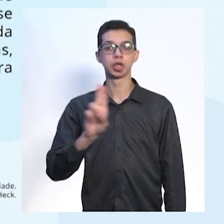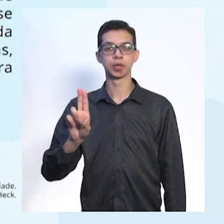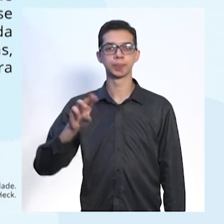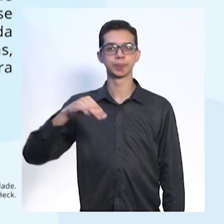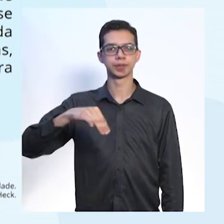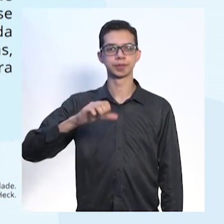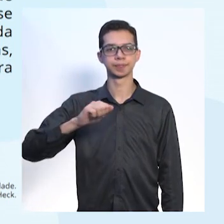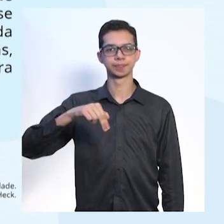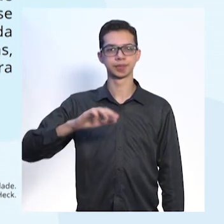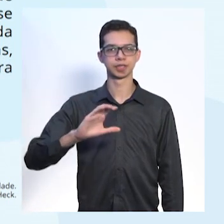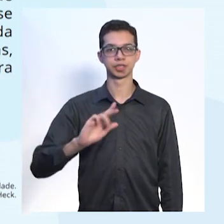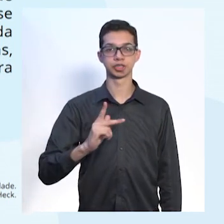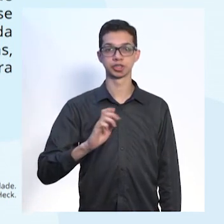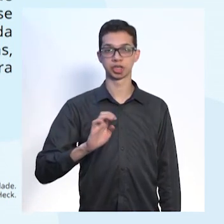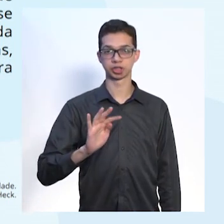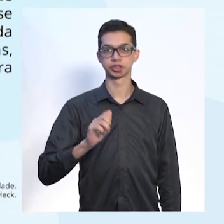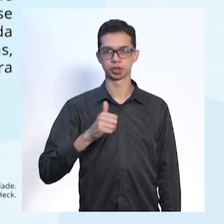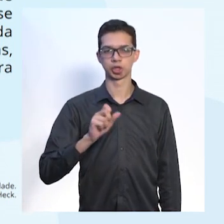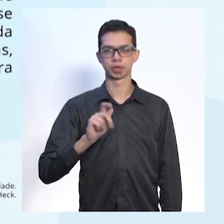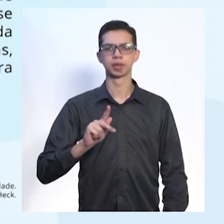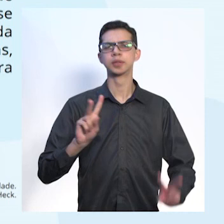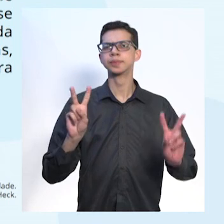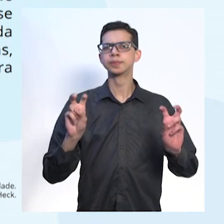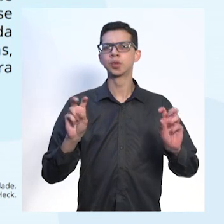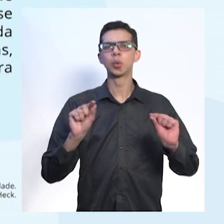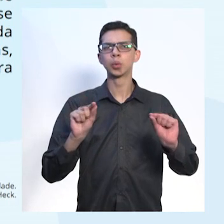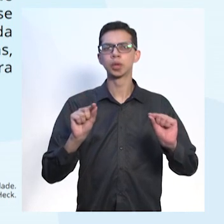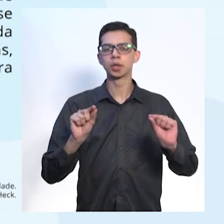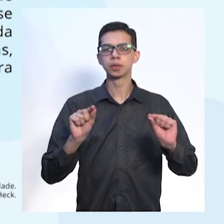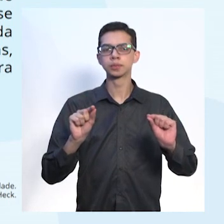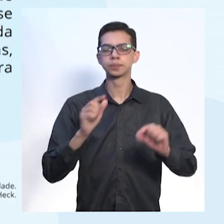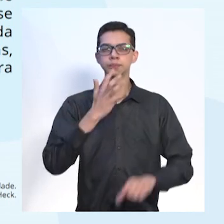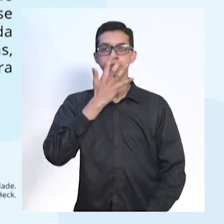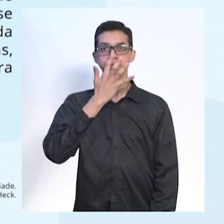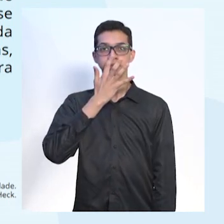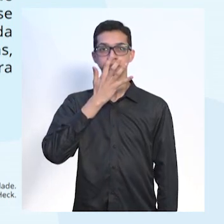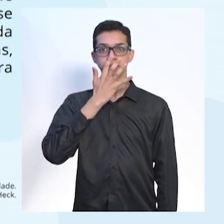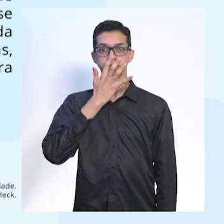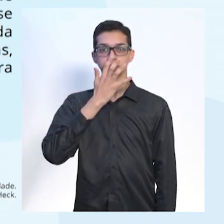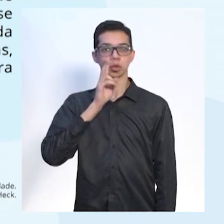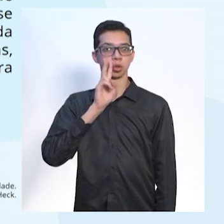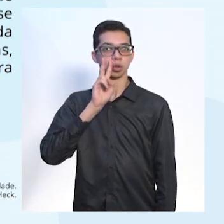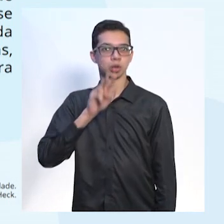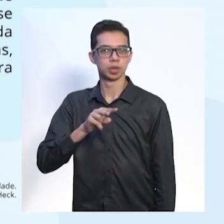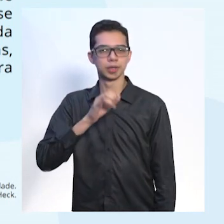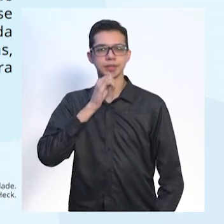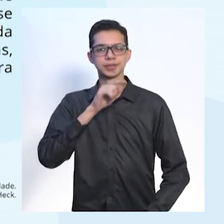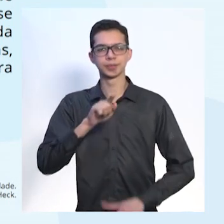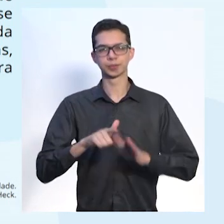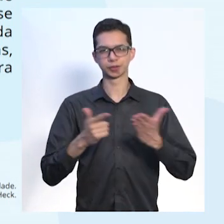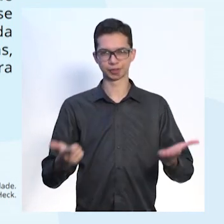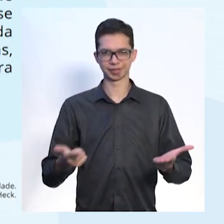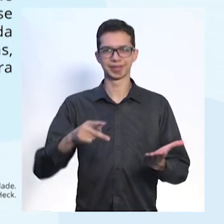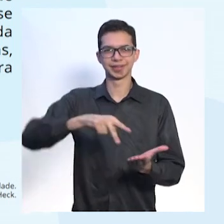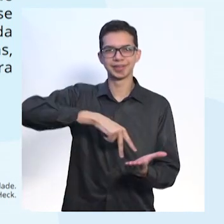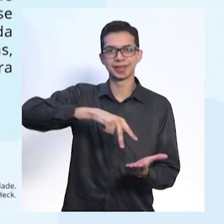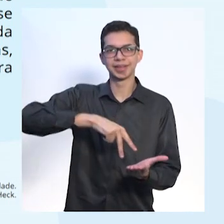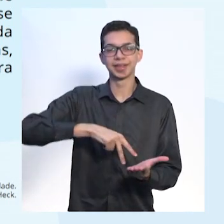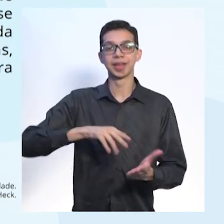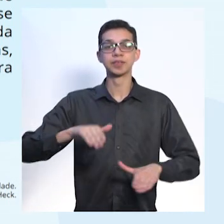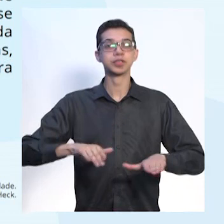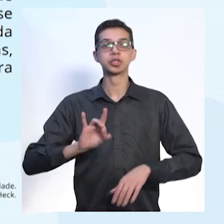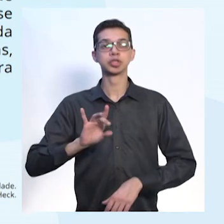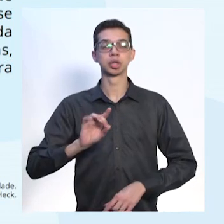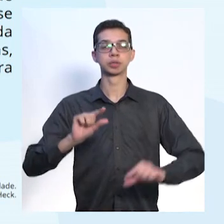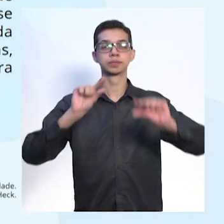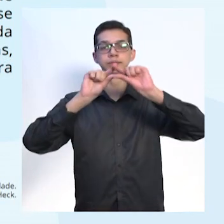bom? O título, o que chama mais atenção? Quando a gente vai ler um jornal, às vezes eles colocam só a manchete